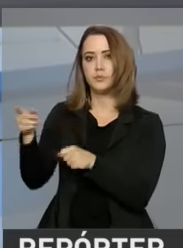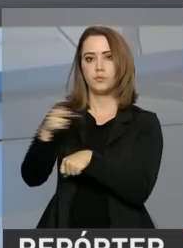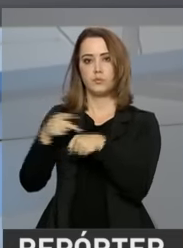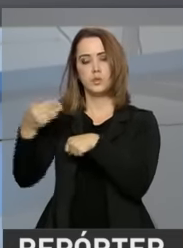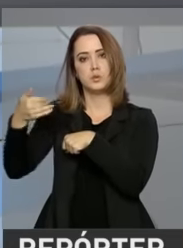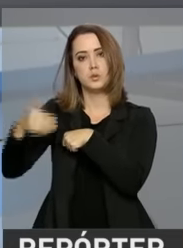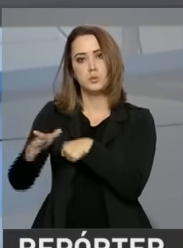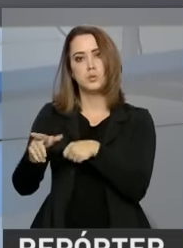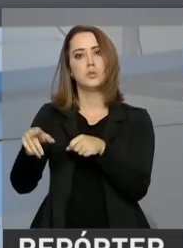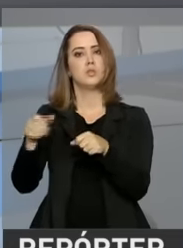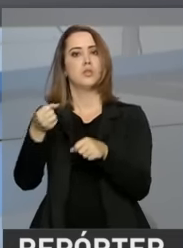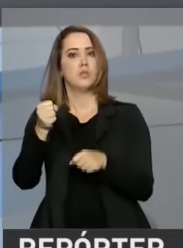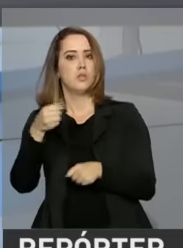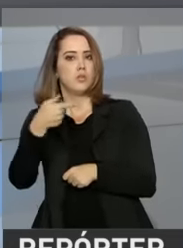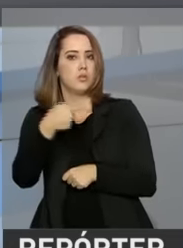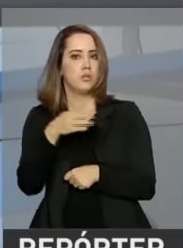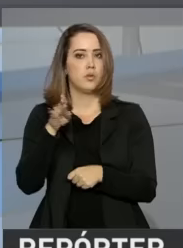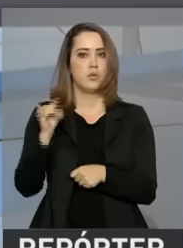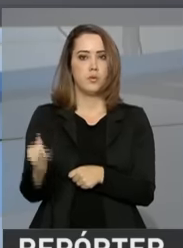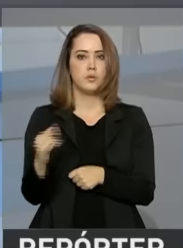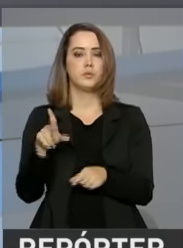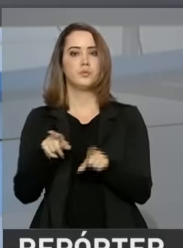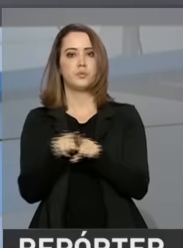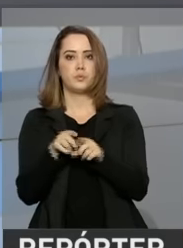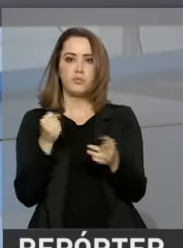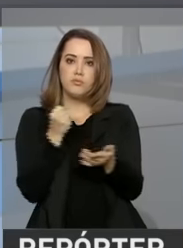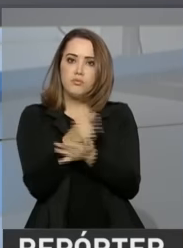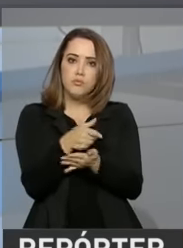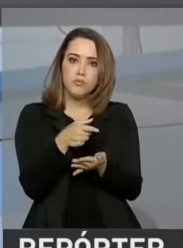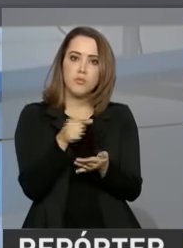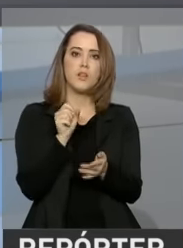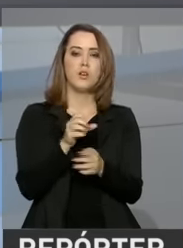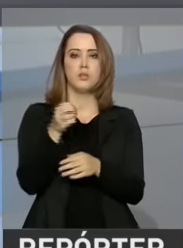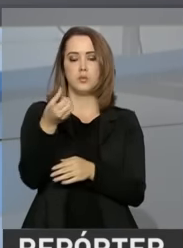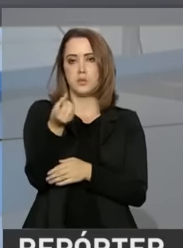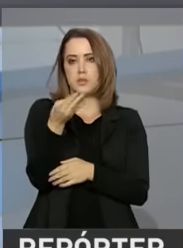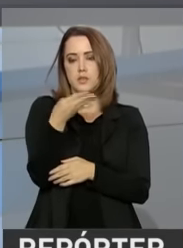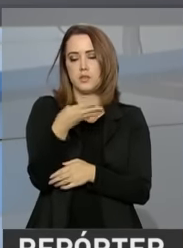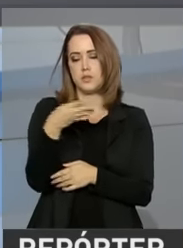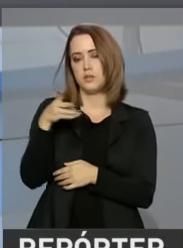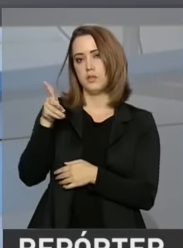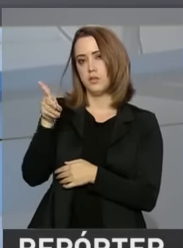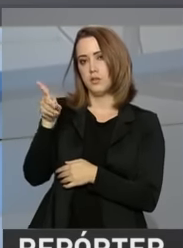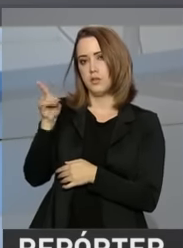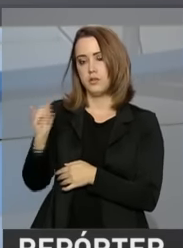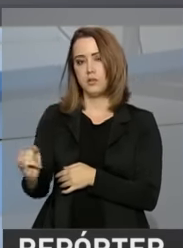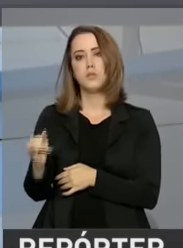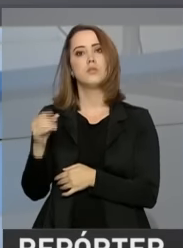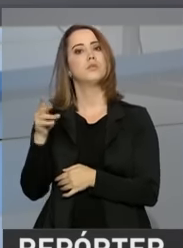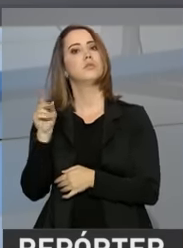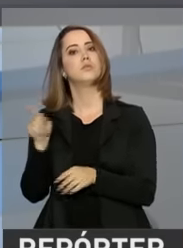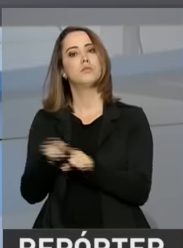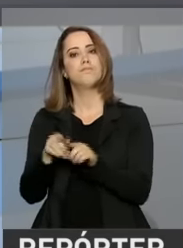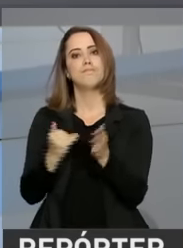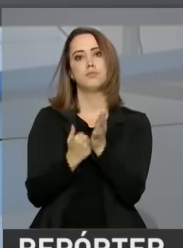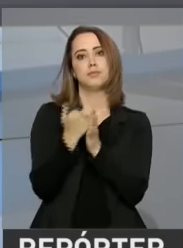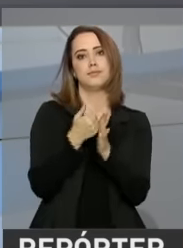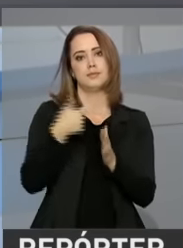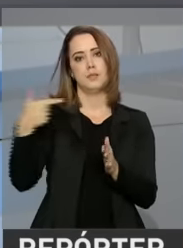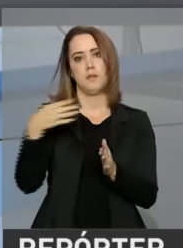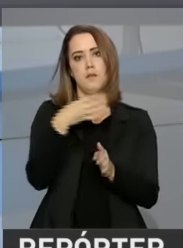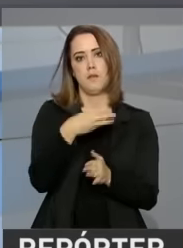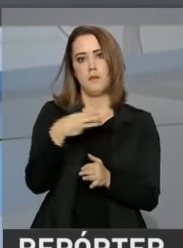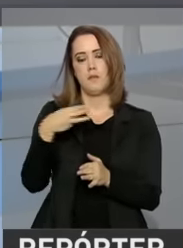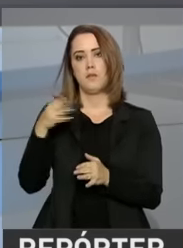bilhões e as compras 64 bilhões o que gerou até agora um superavit de 23 Bilhões de